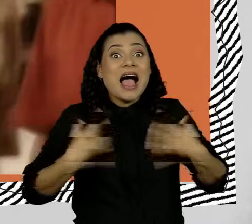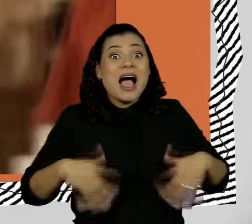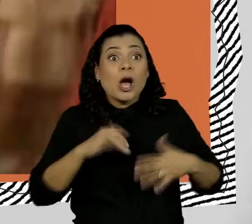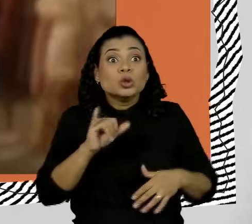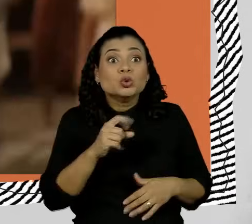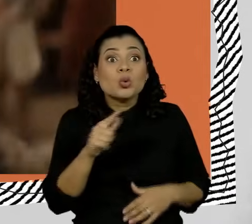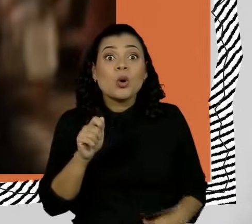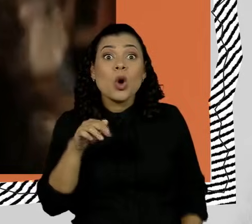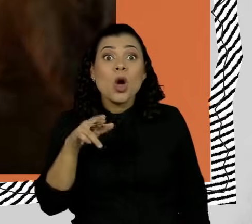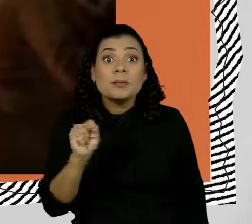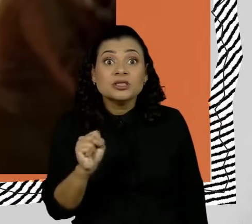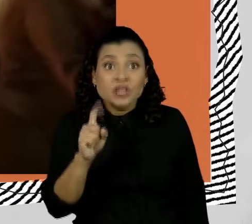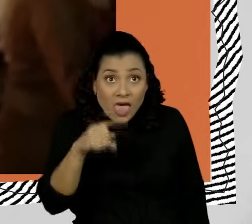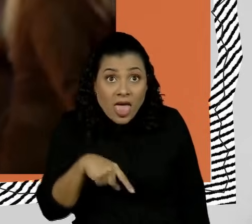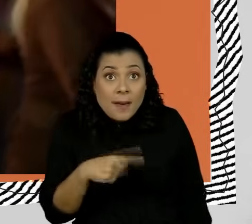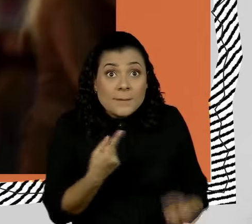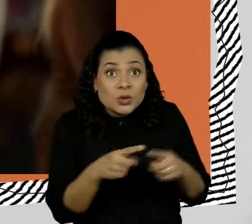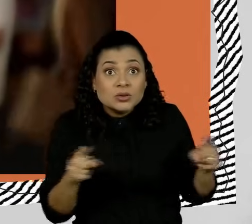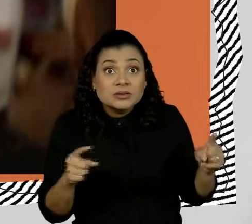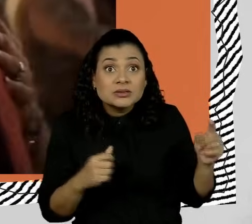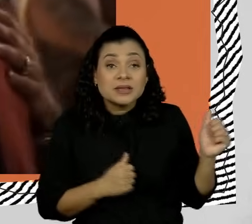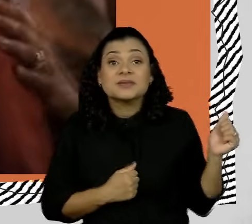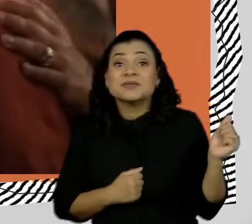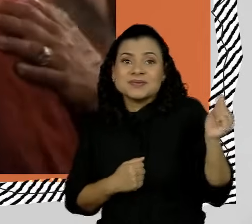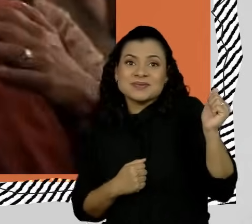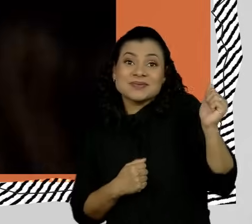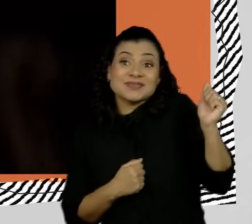Eita, é João Gomes. É João Gomes.